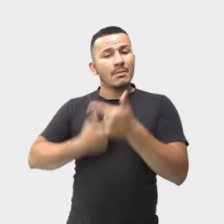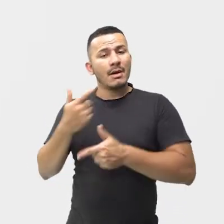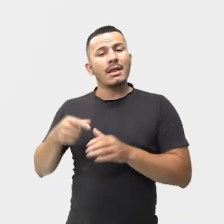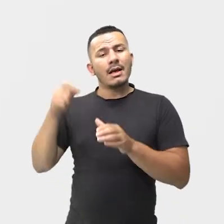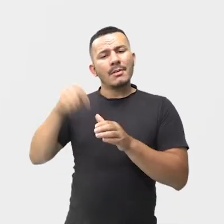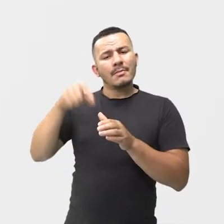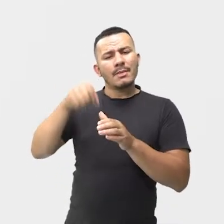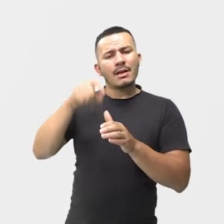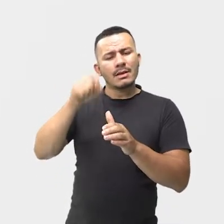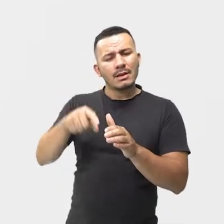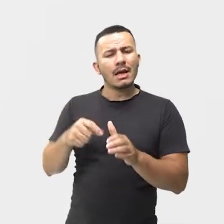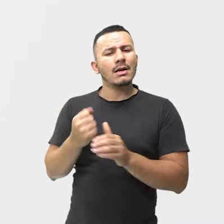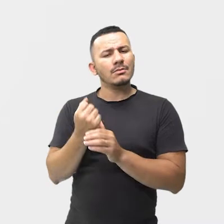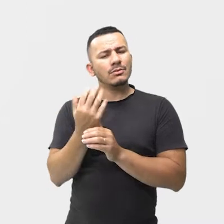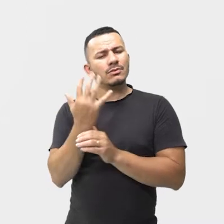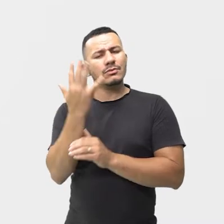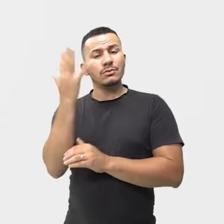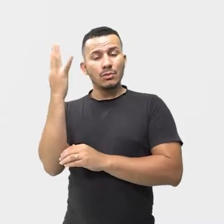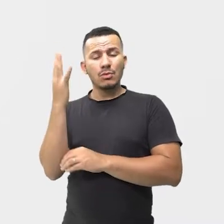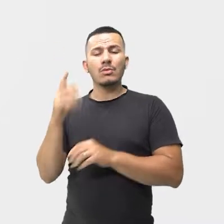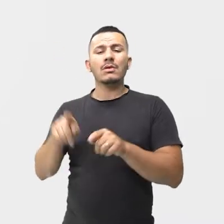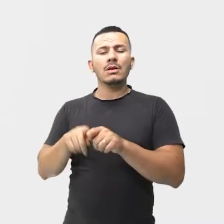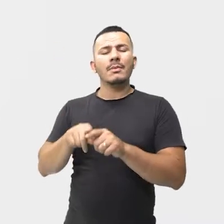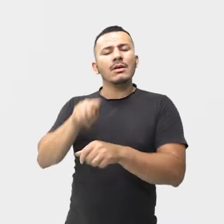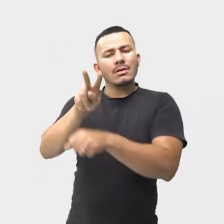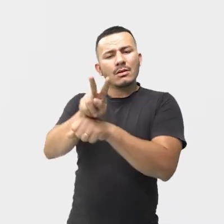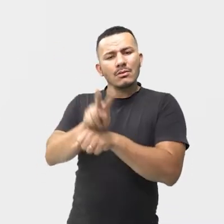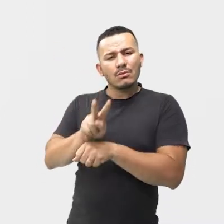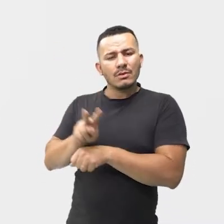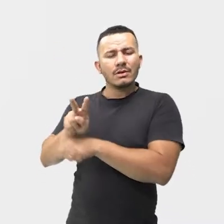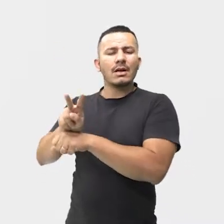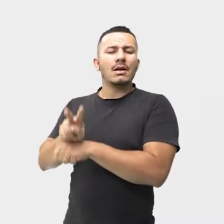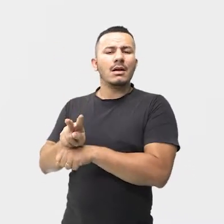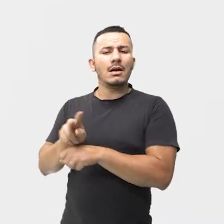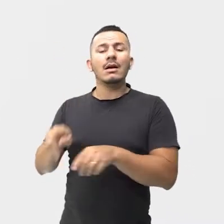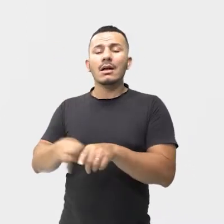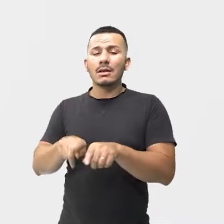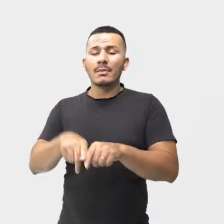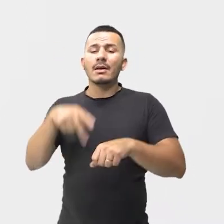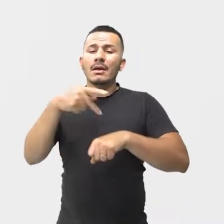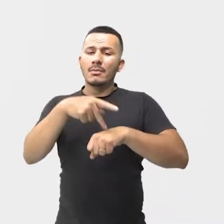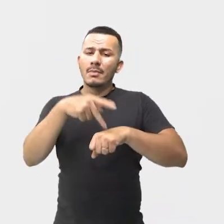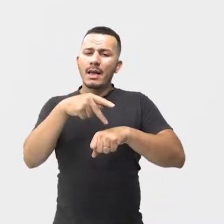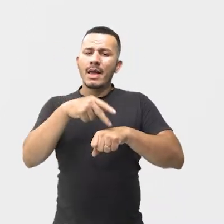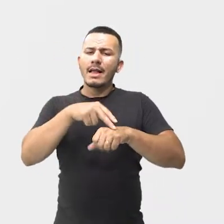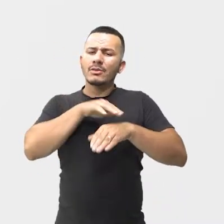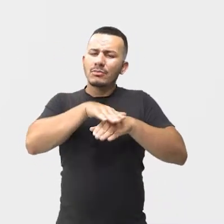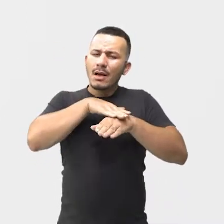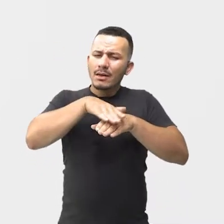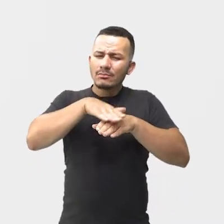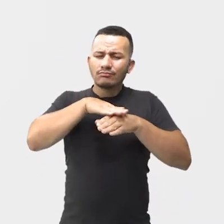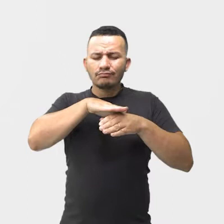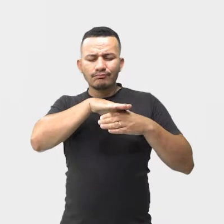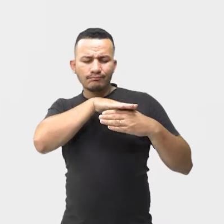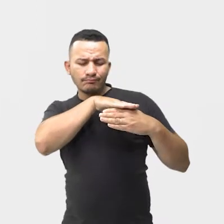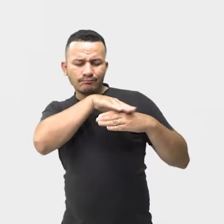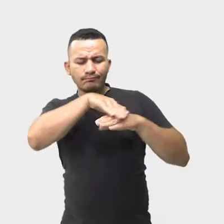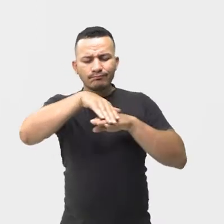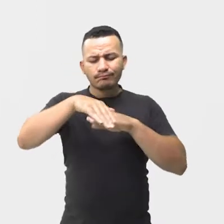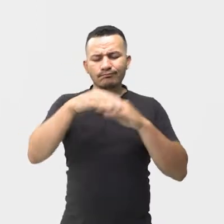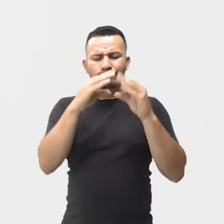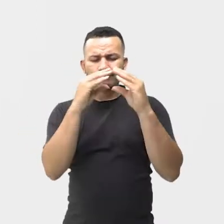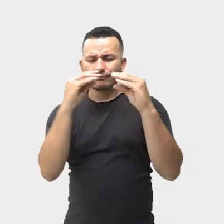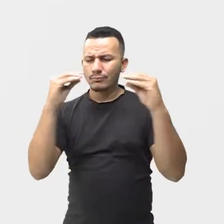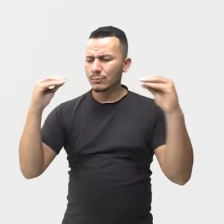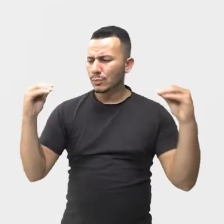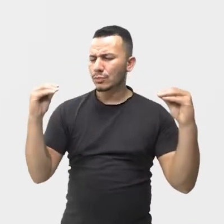plantar, certo? A produzir ali os seus utensílios, ele polia ali as pedras para que os objetos